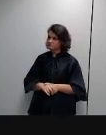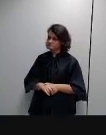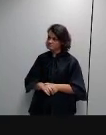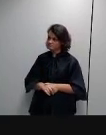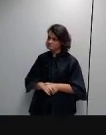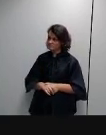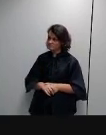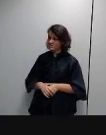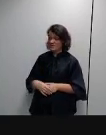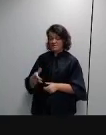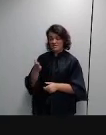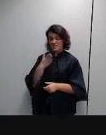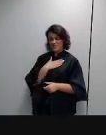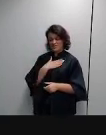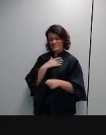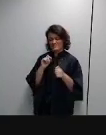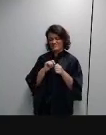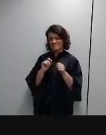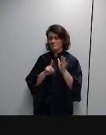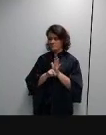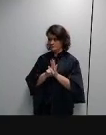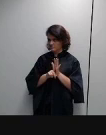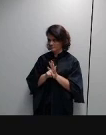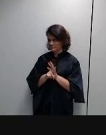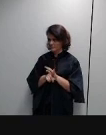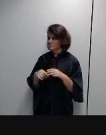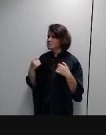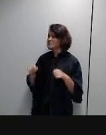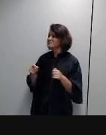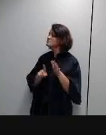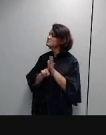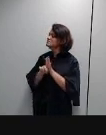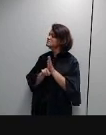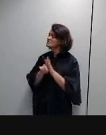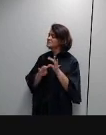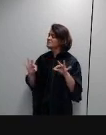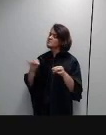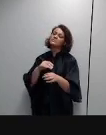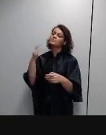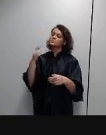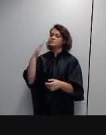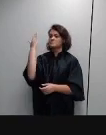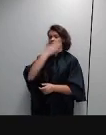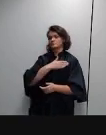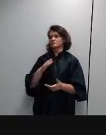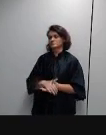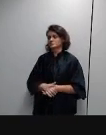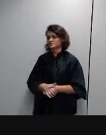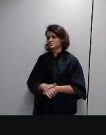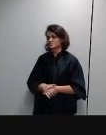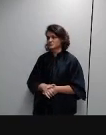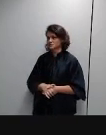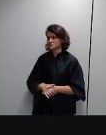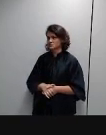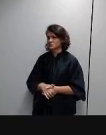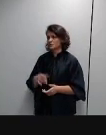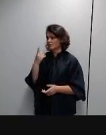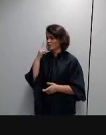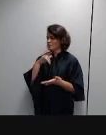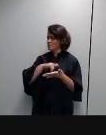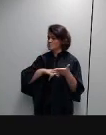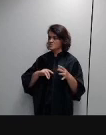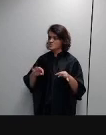fazer esse tipo de exame eu tenho que resumir na Fatos e provas porque eu teria que verificar os documentos da